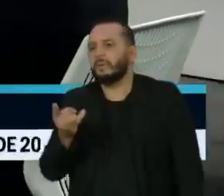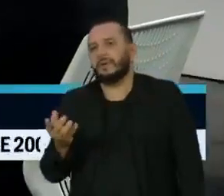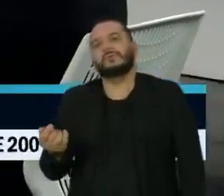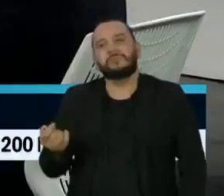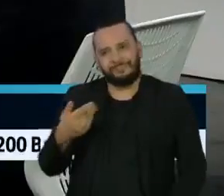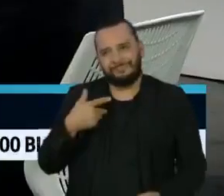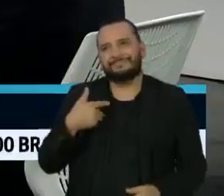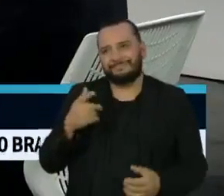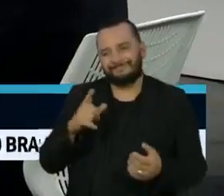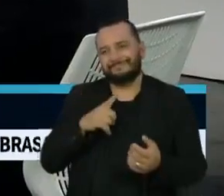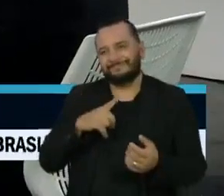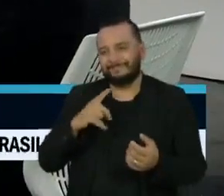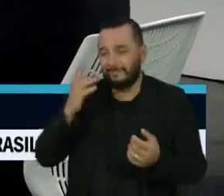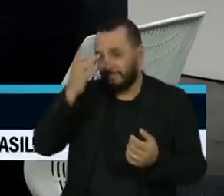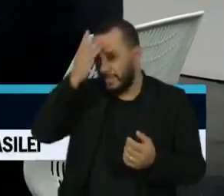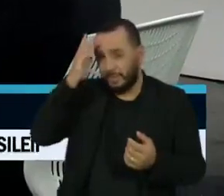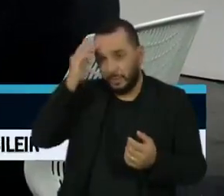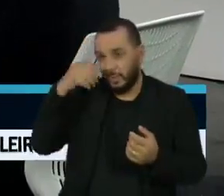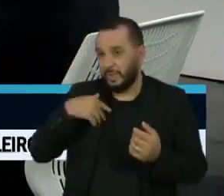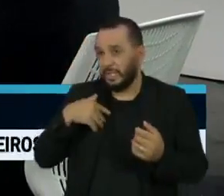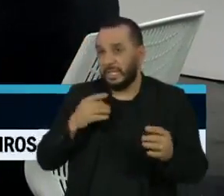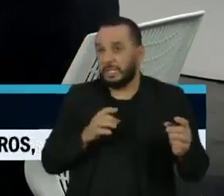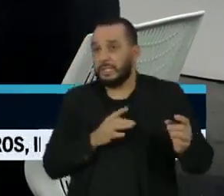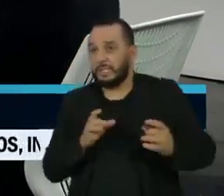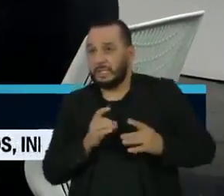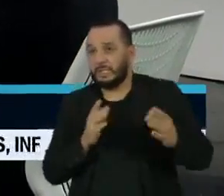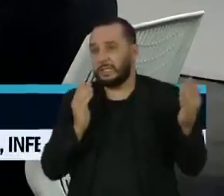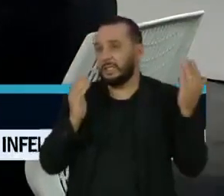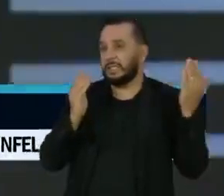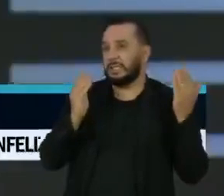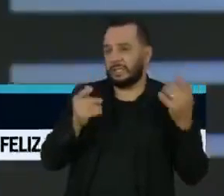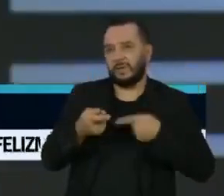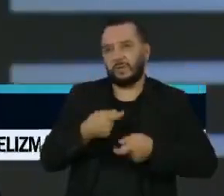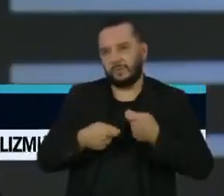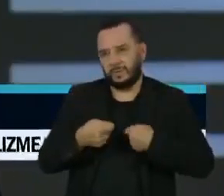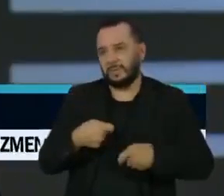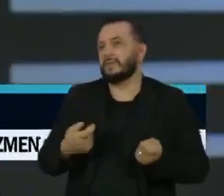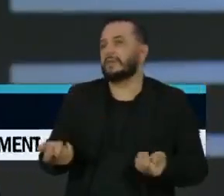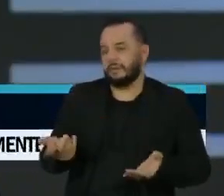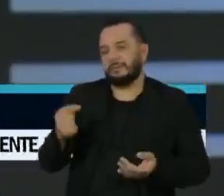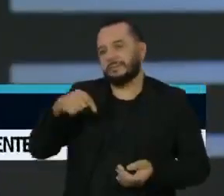de alguma maneira joga o pessimismo em todos os atores econômicos e um pouco a somatória dessas duas